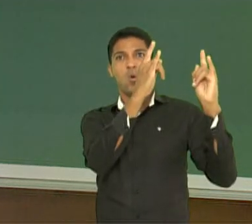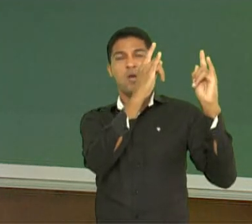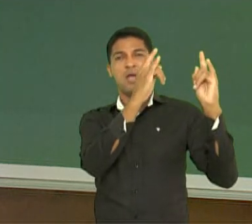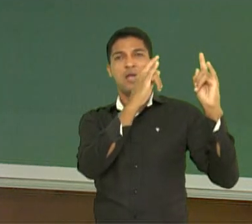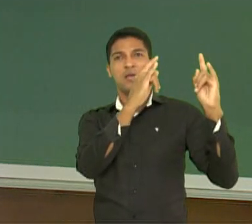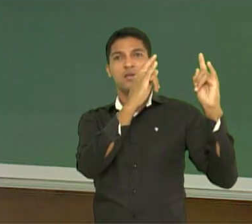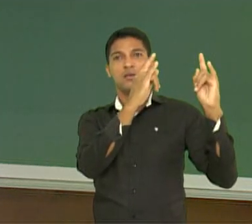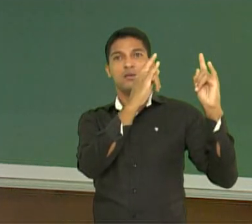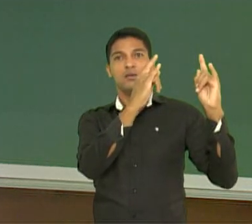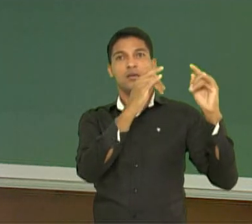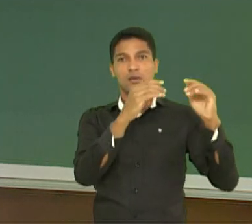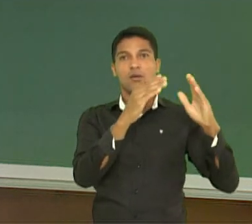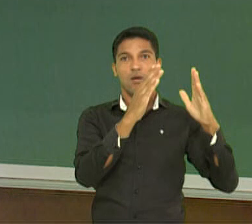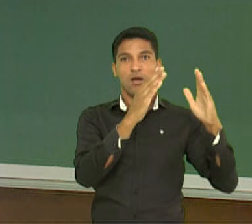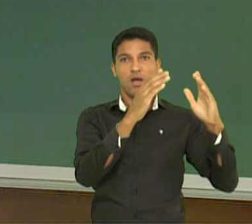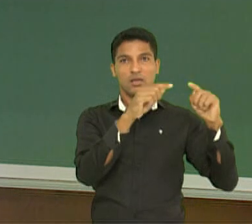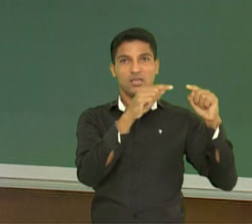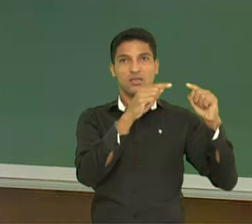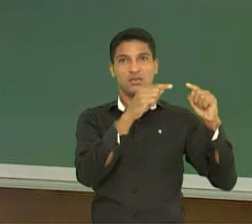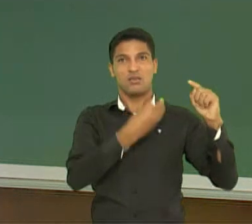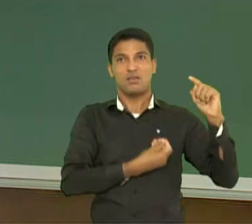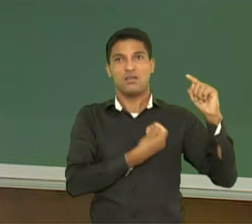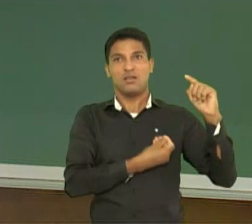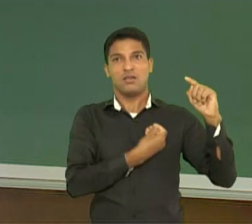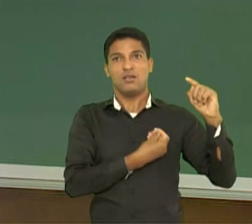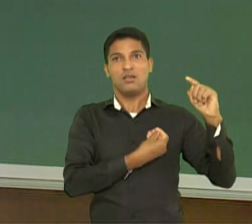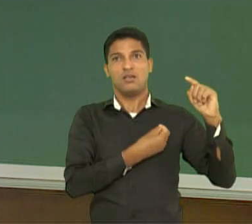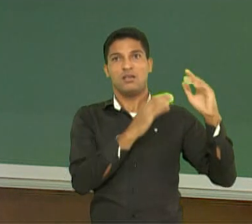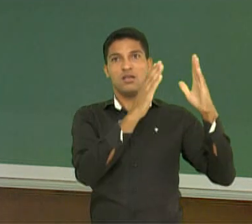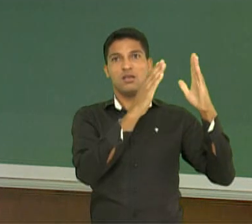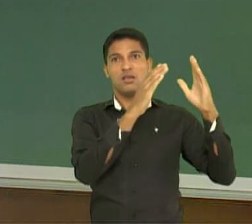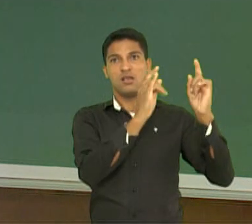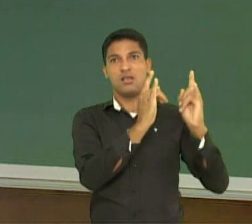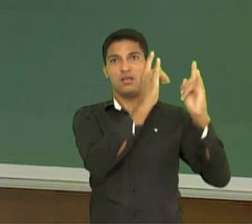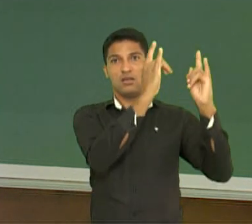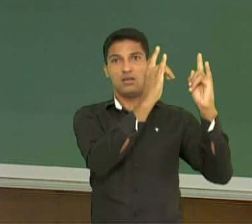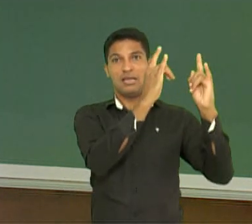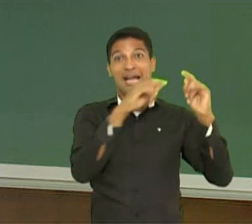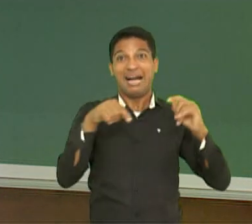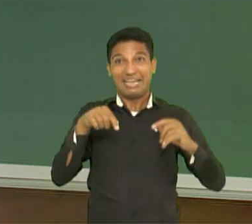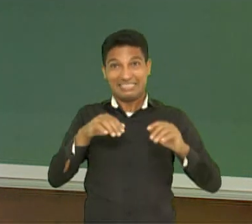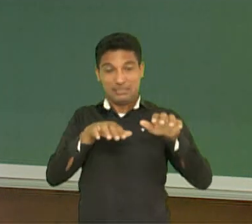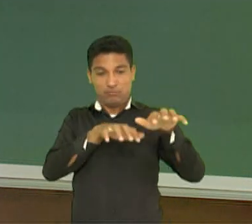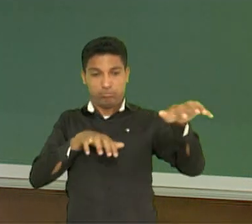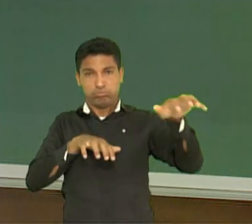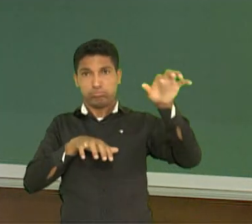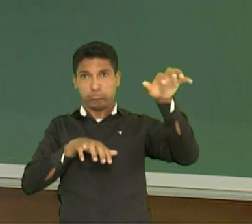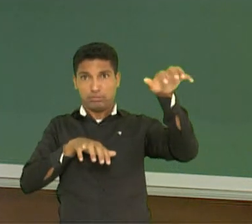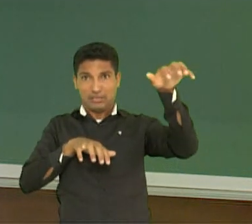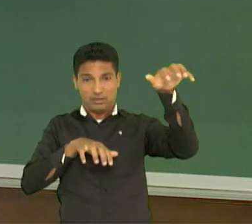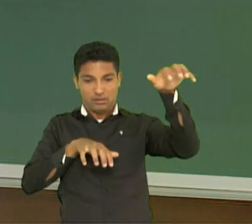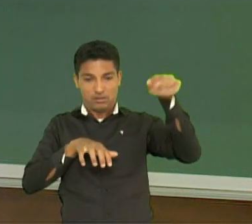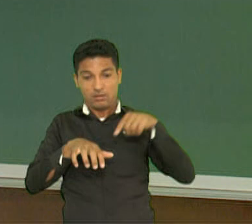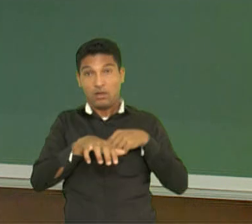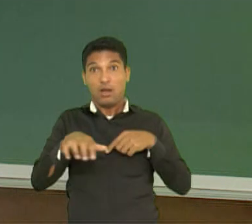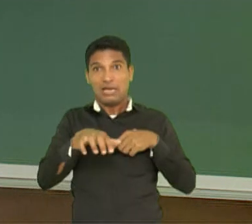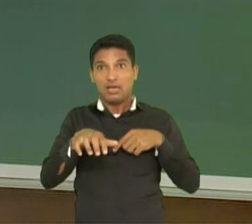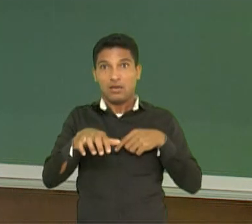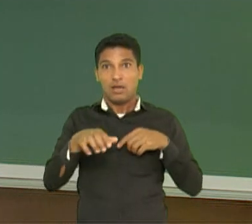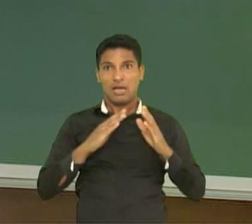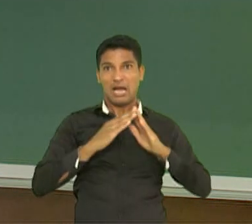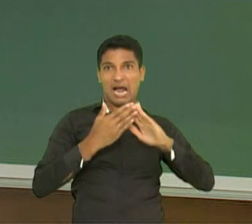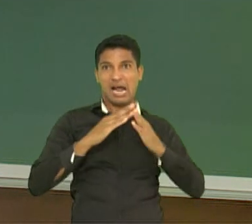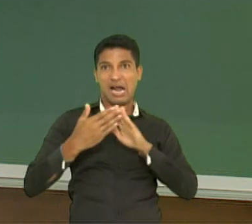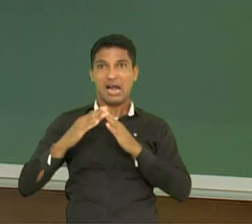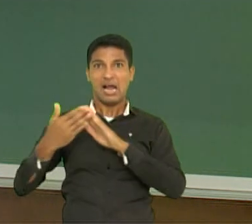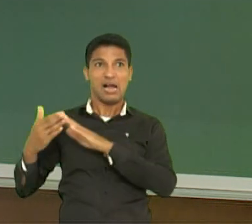tem pessoas morando aqui, você tem um outro grupo social morando nesses outros prédios de frente para o mar. Então você